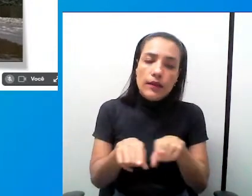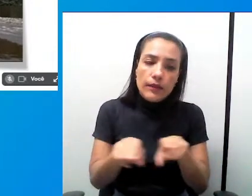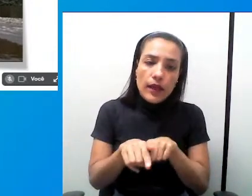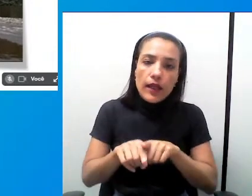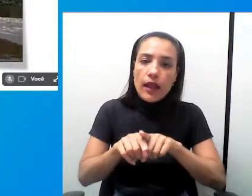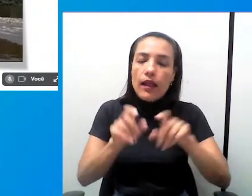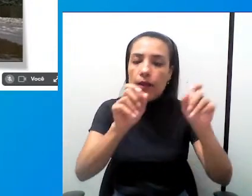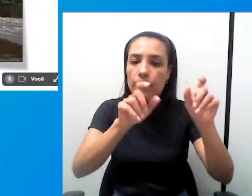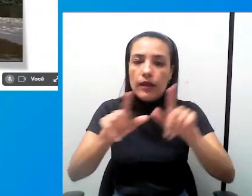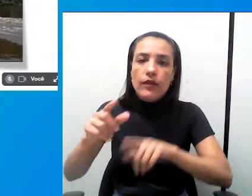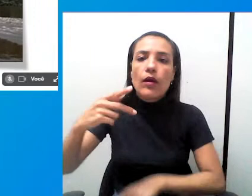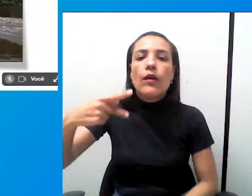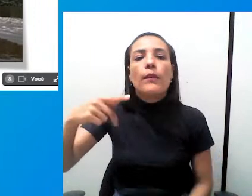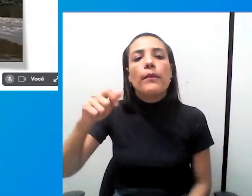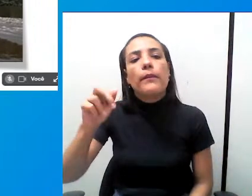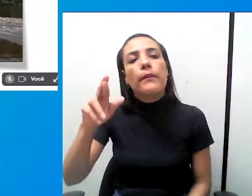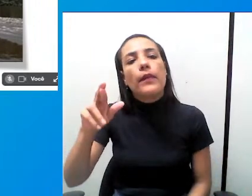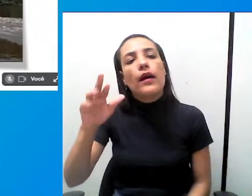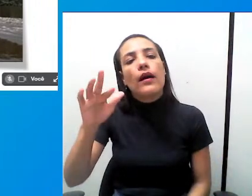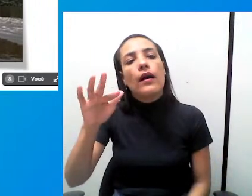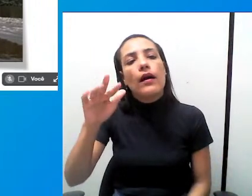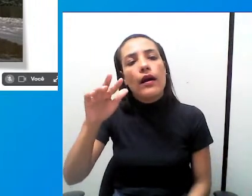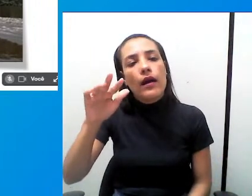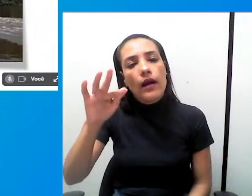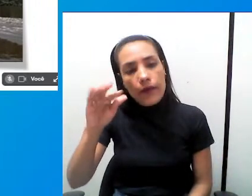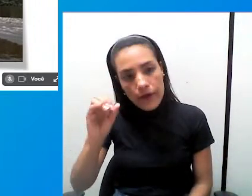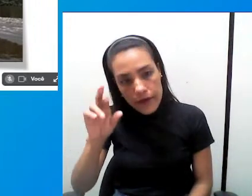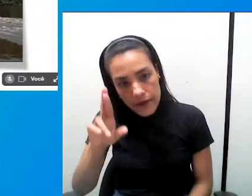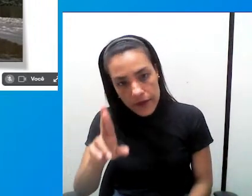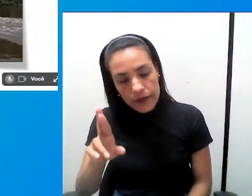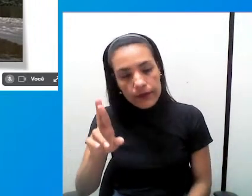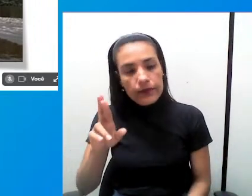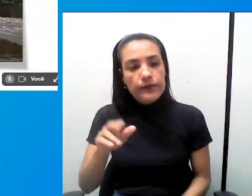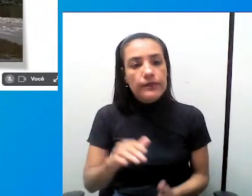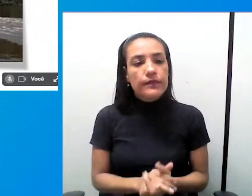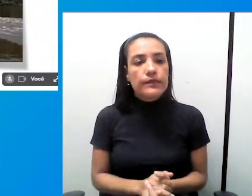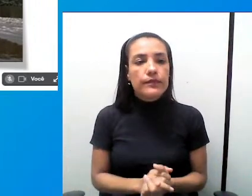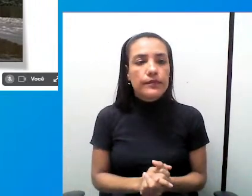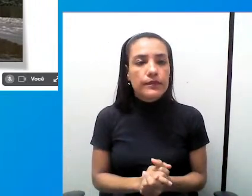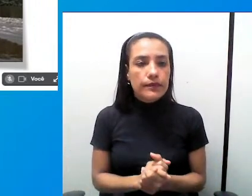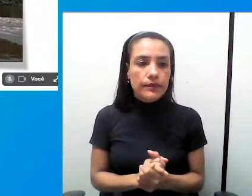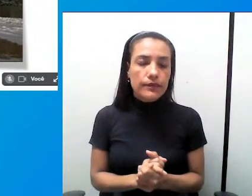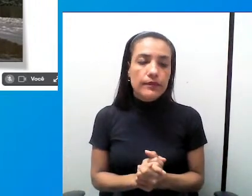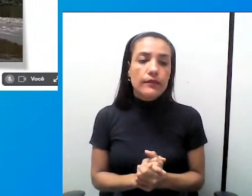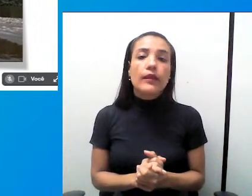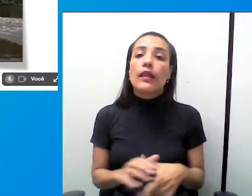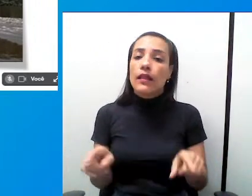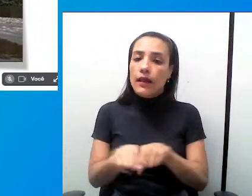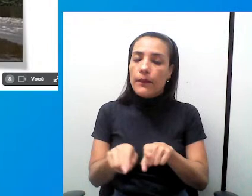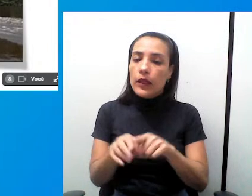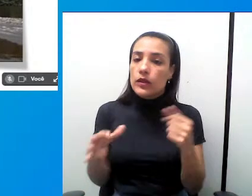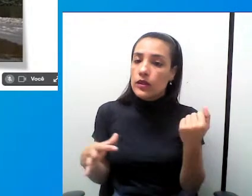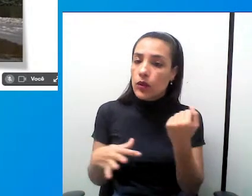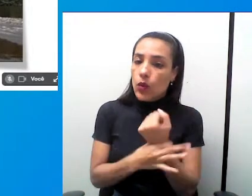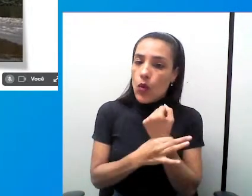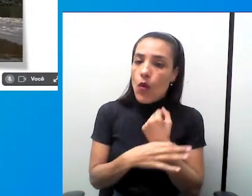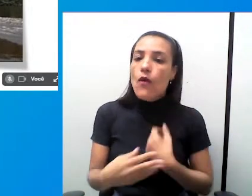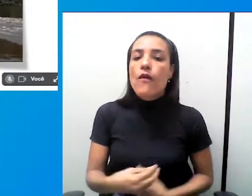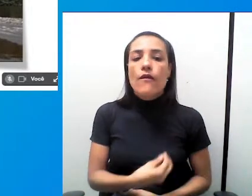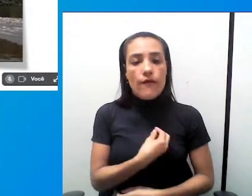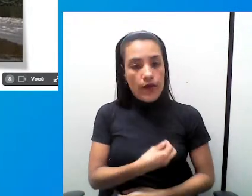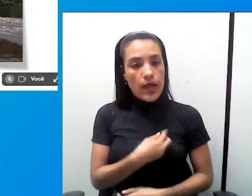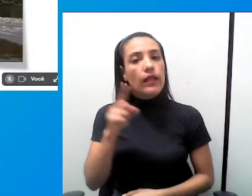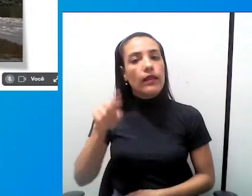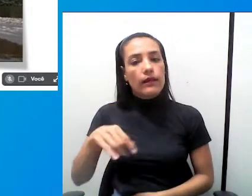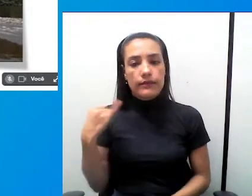desafio fazer, tá, perto de programa, para a gente, essa questão. A questão do seguro de vida dos alunos, que é importante ter essa segurança,